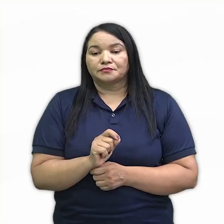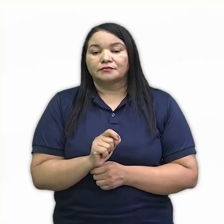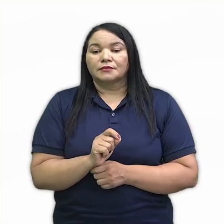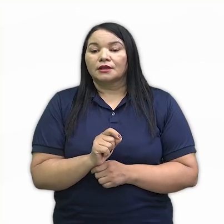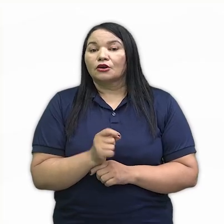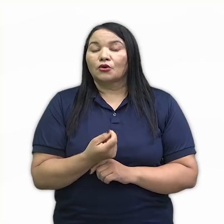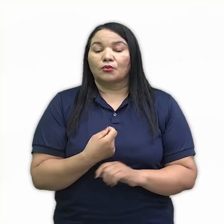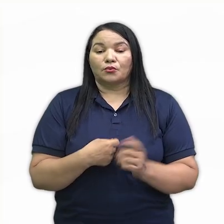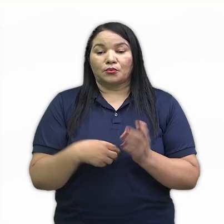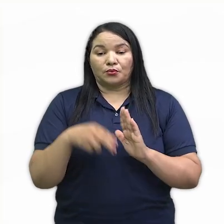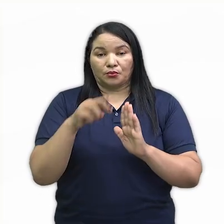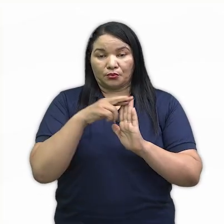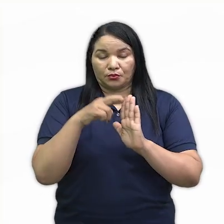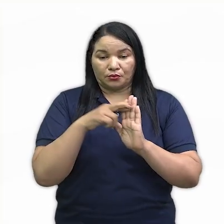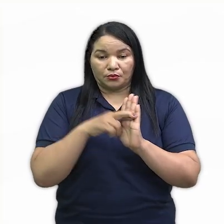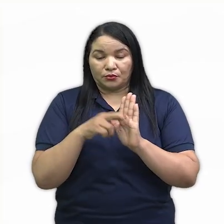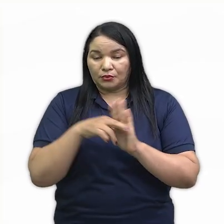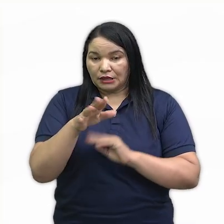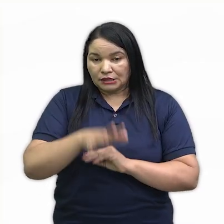geral da PG.